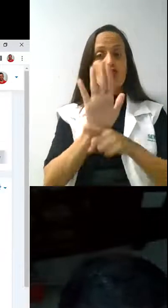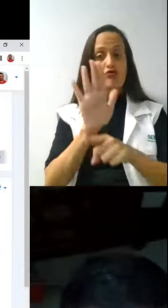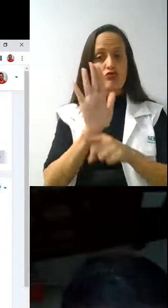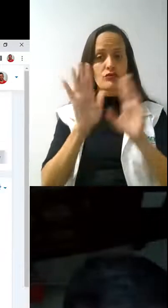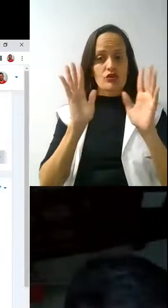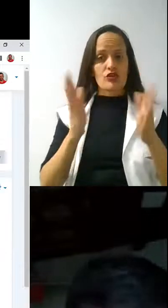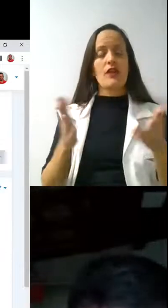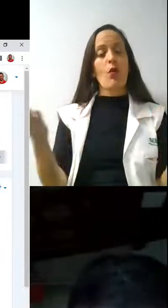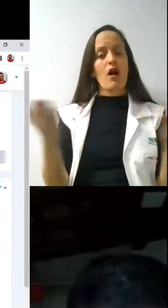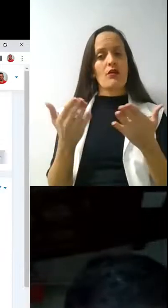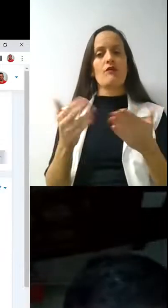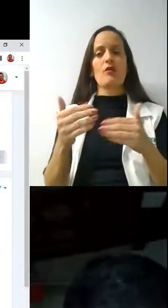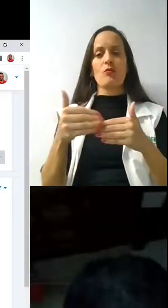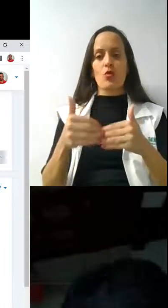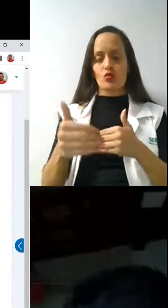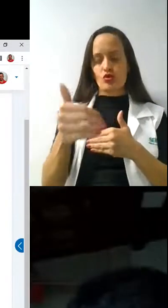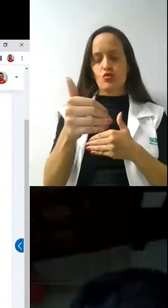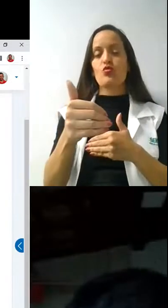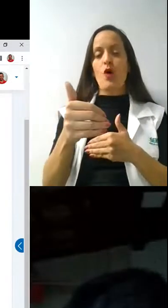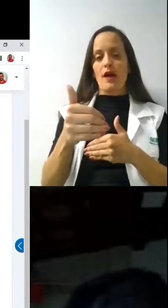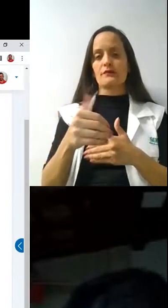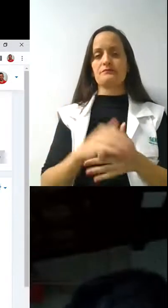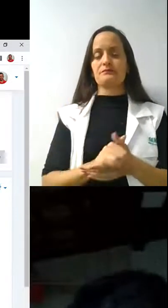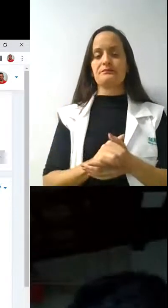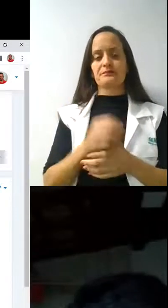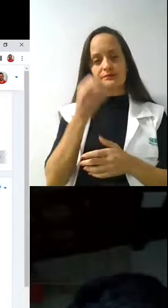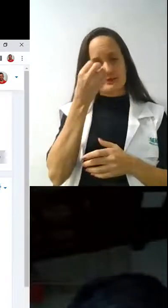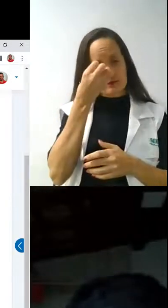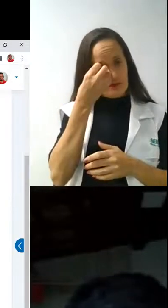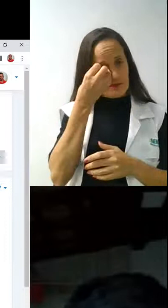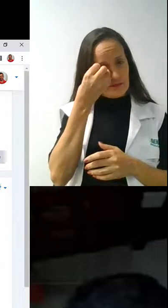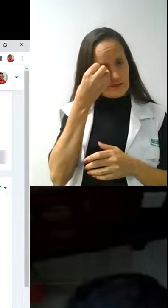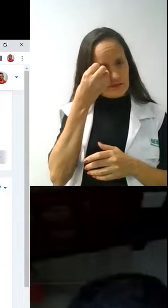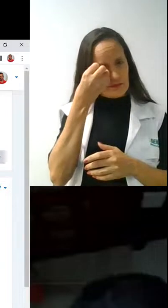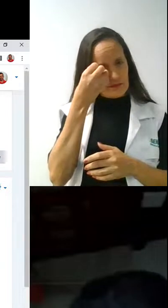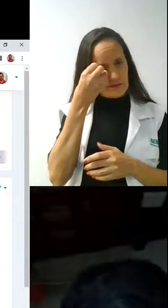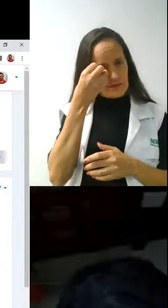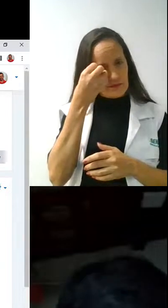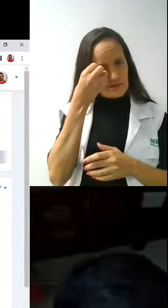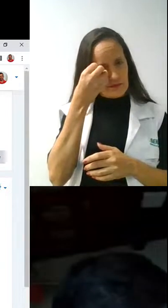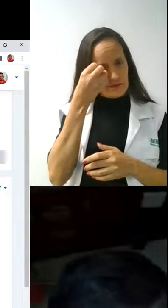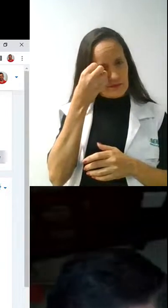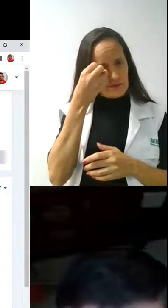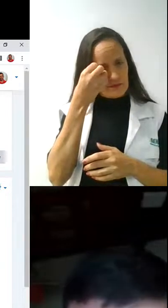Então, vou colocar aqui no conteúdo, vou deixar aqui o conteúdo e a apostila.